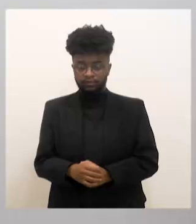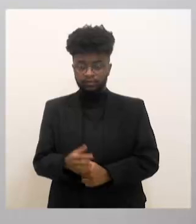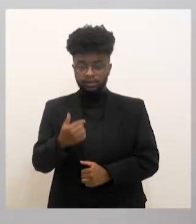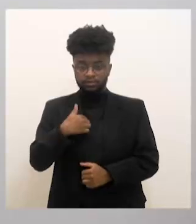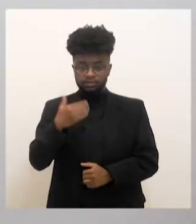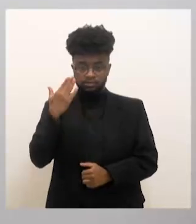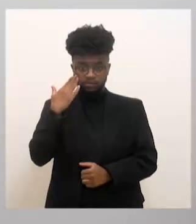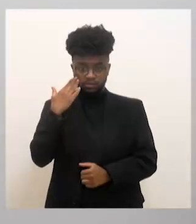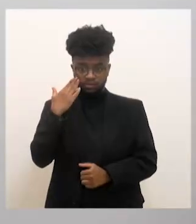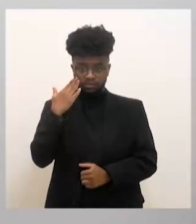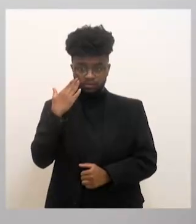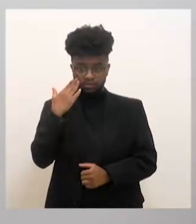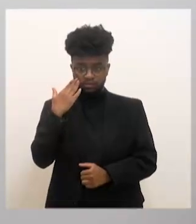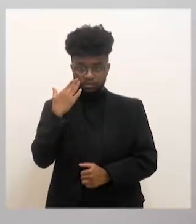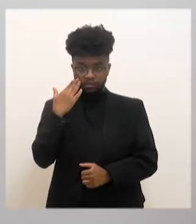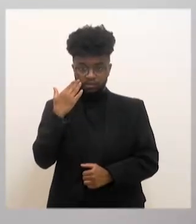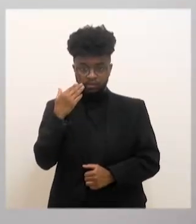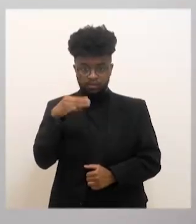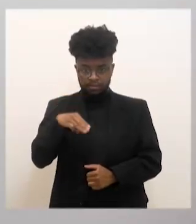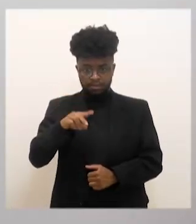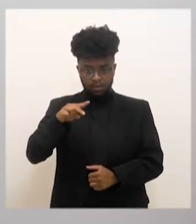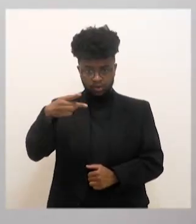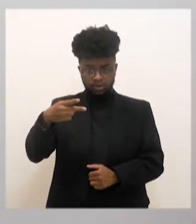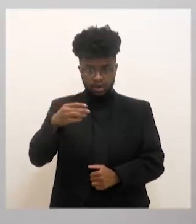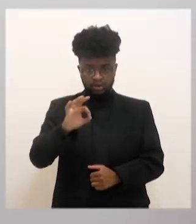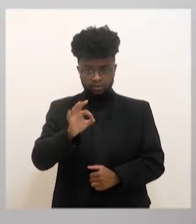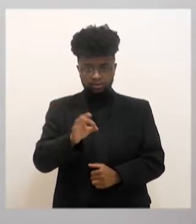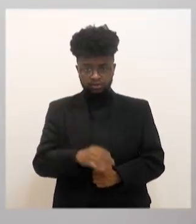deputado... Não, tem metros quadrados mesmo.